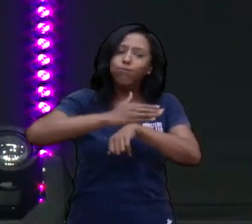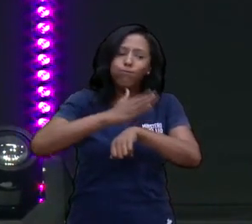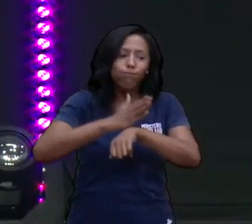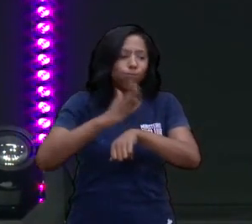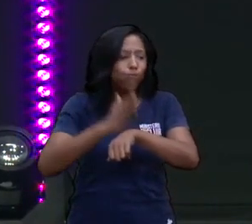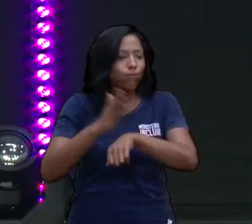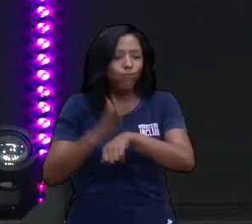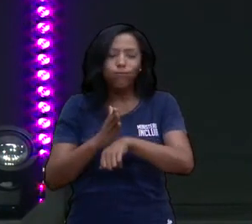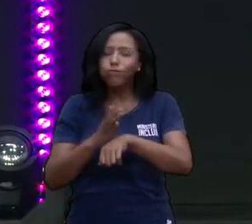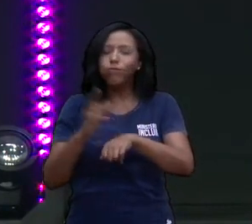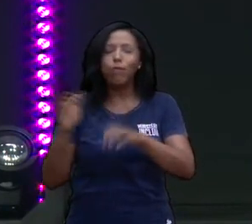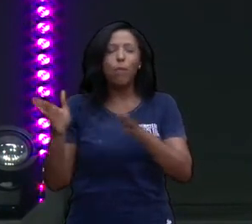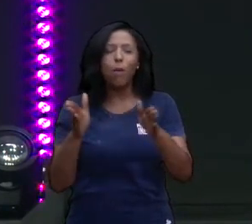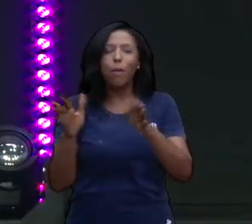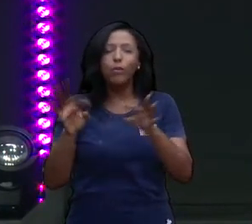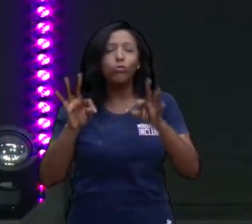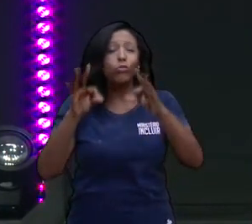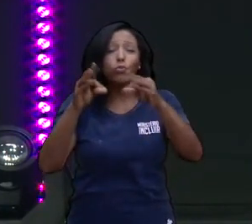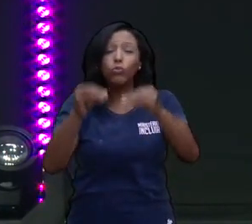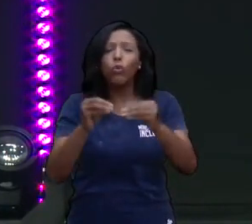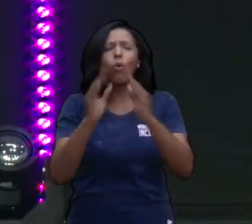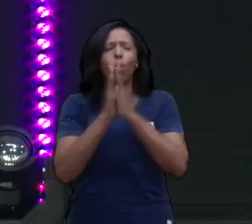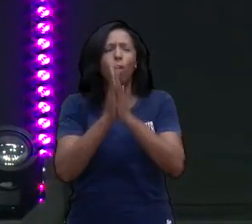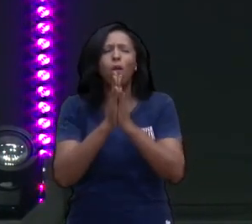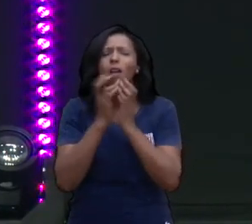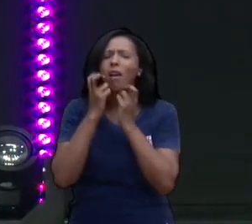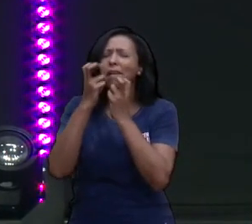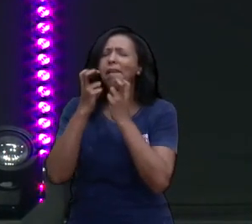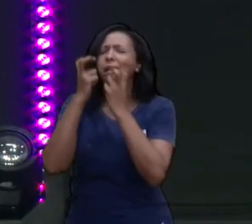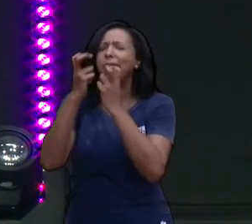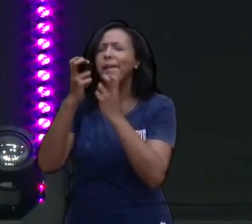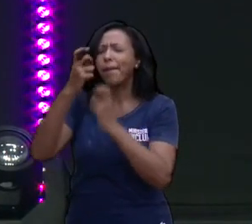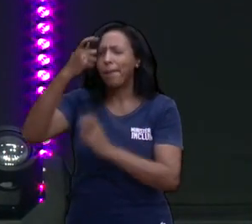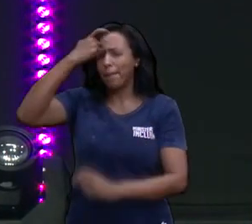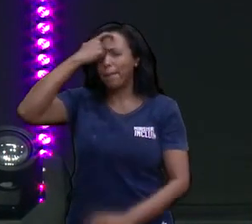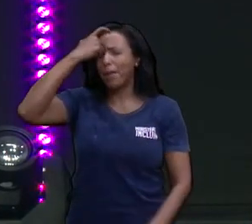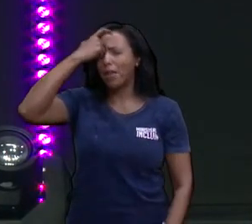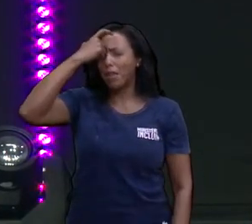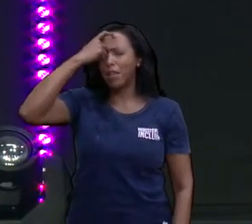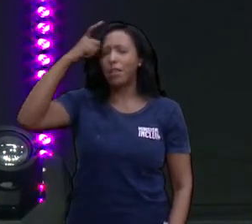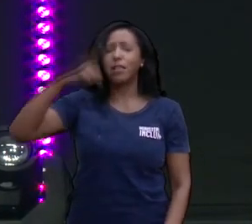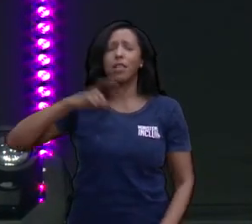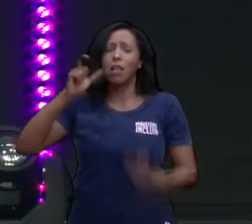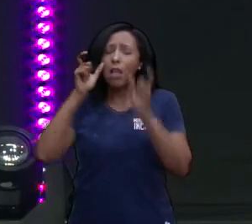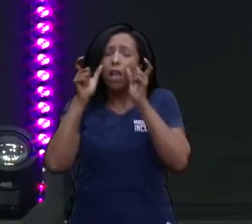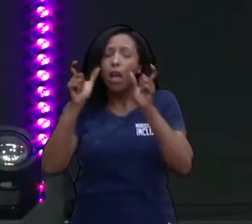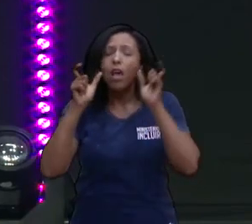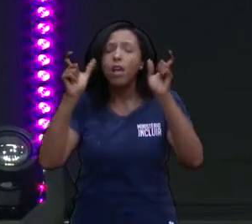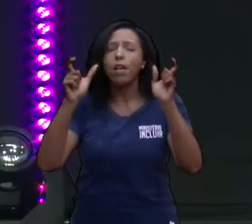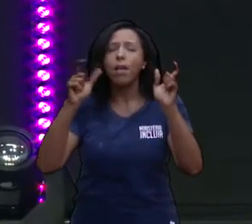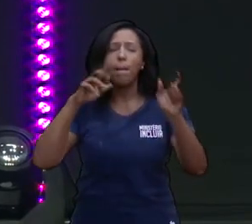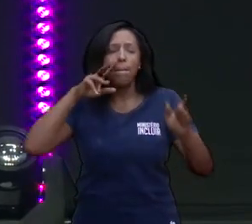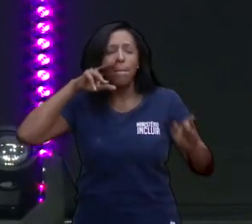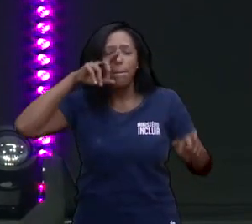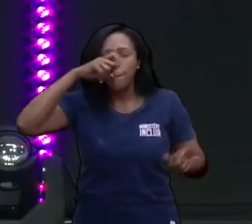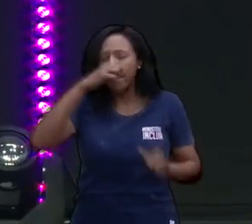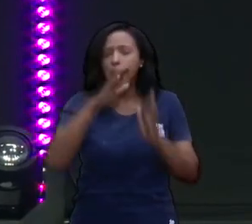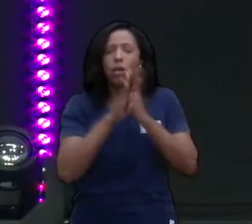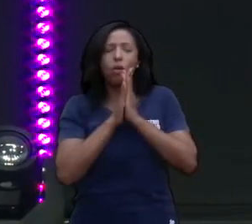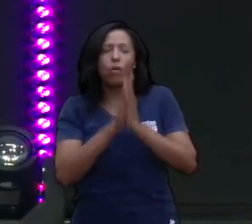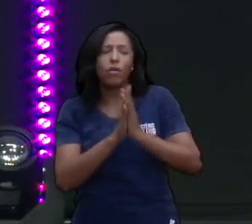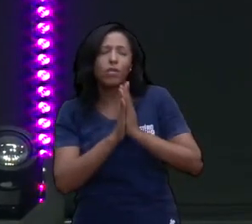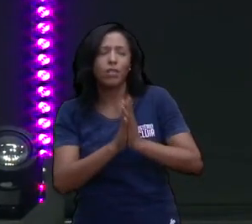com toda oração e Súplica Tendo isso em mente estejam atentos e perseverem na oração